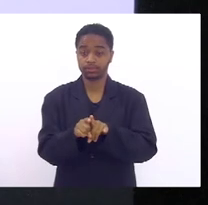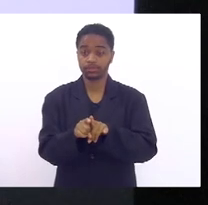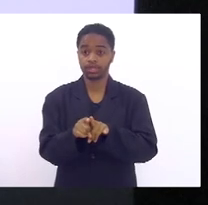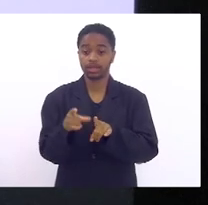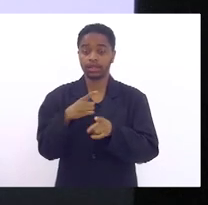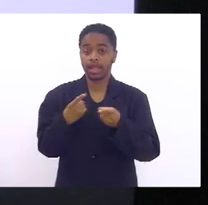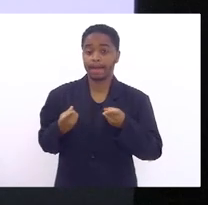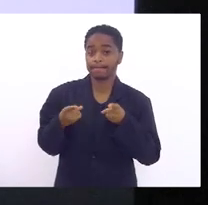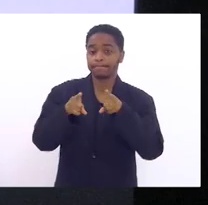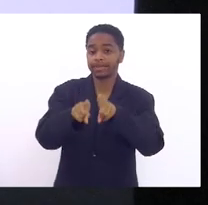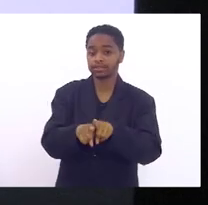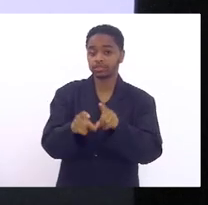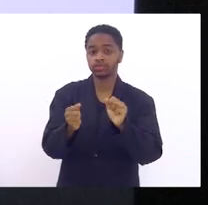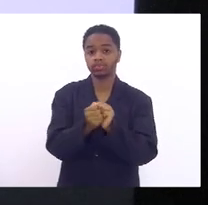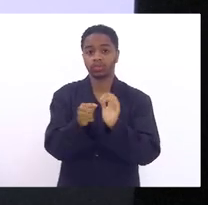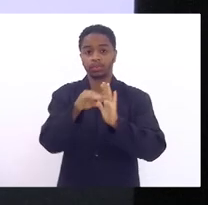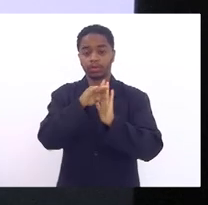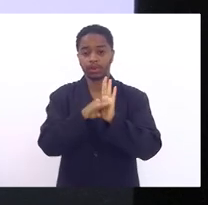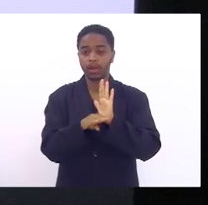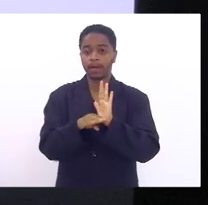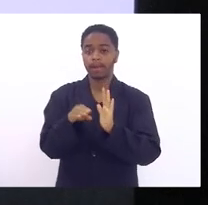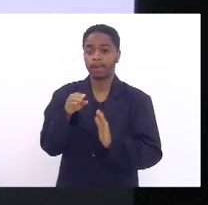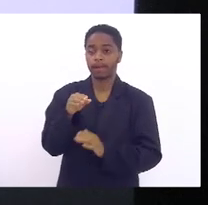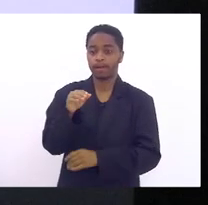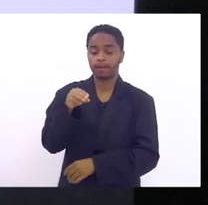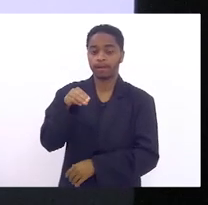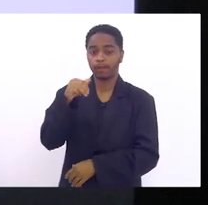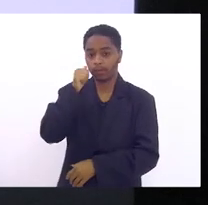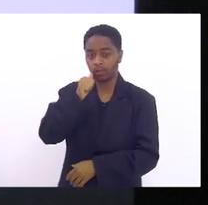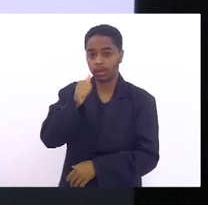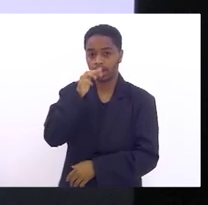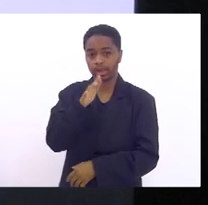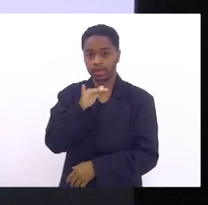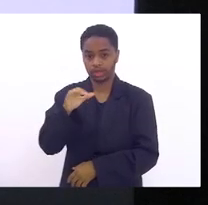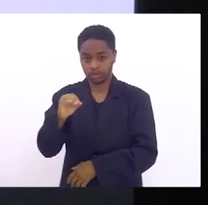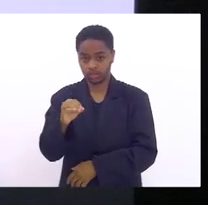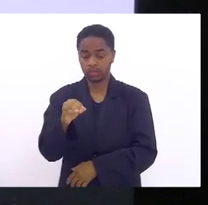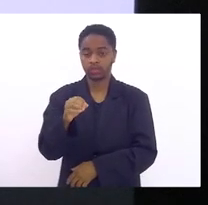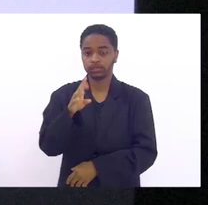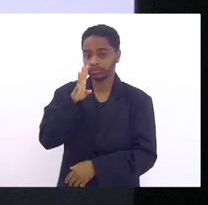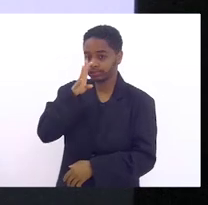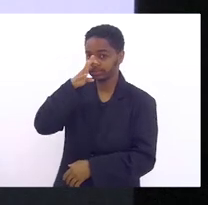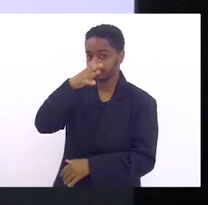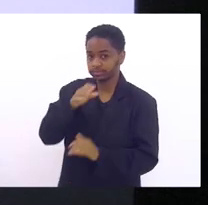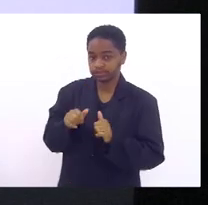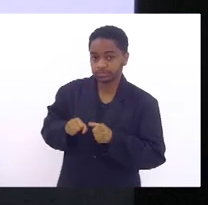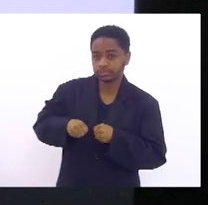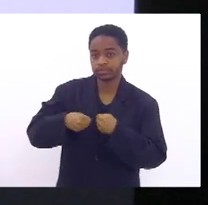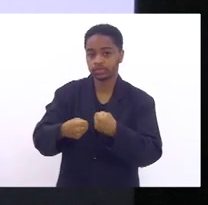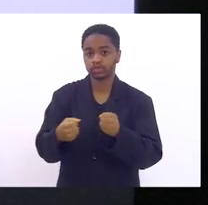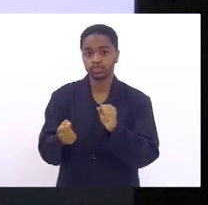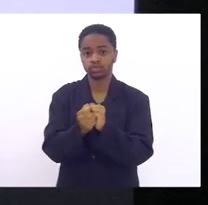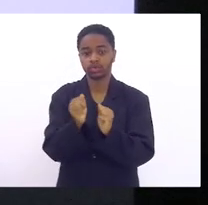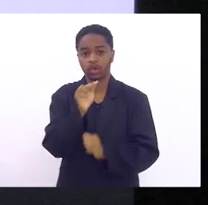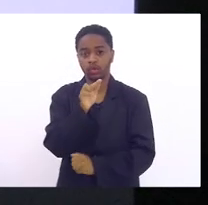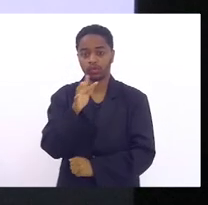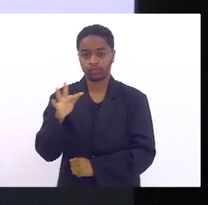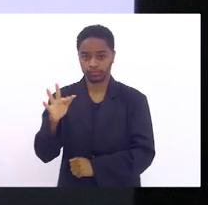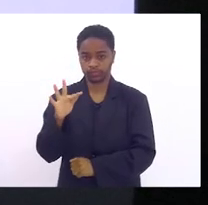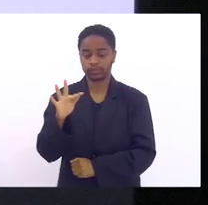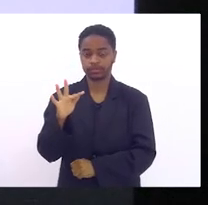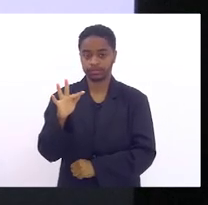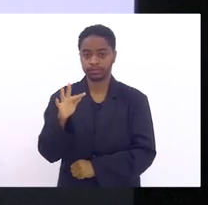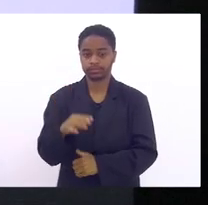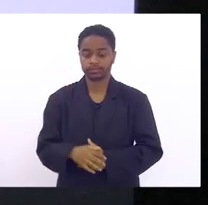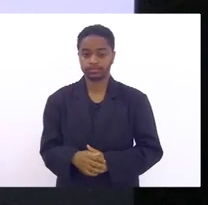falando com o programa mulheril tecendo redes de resistência e cudado com a Universidade Federal Fluminense a universidade